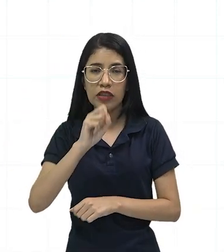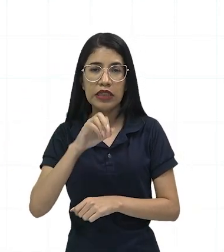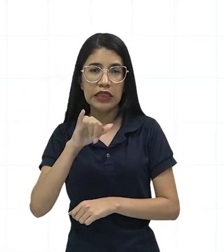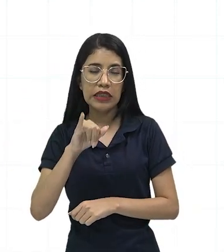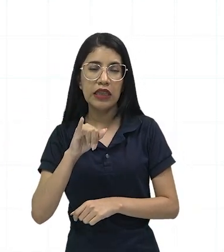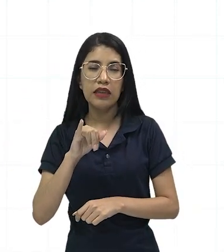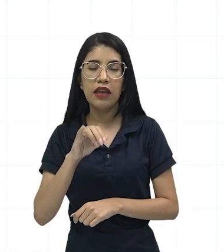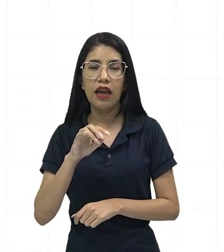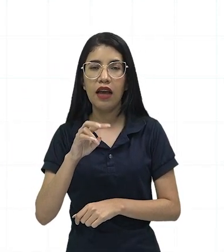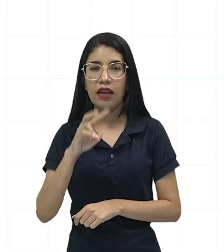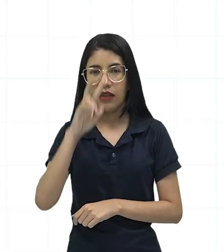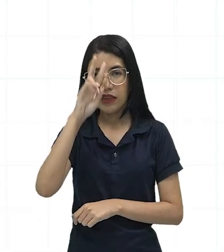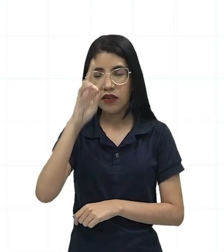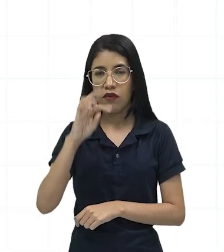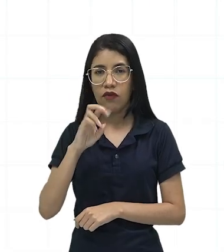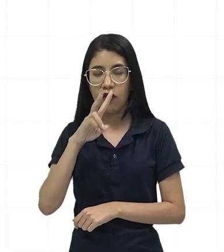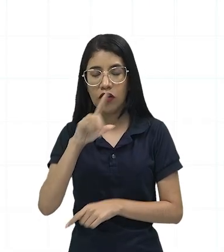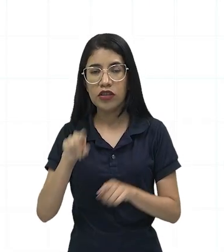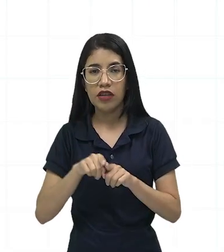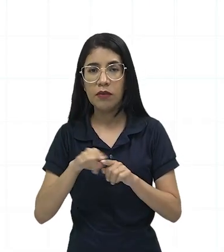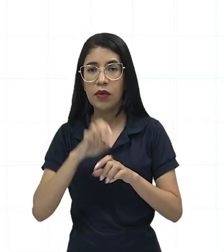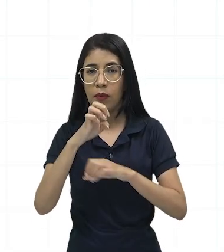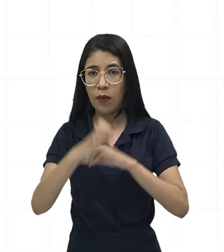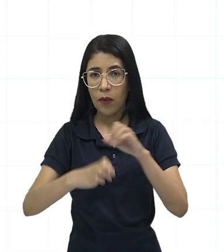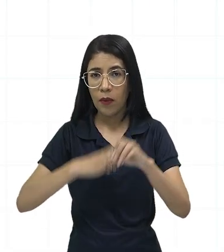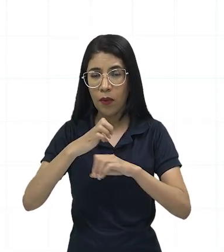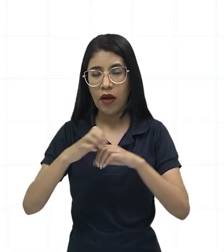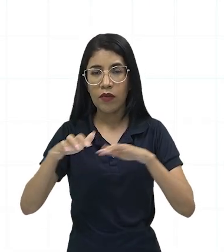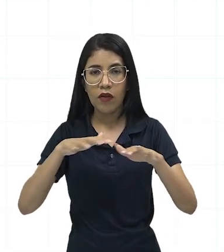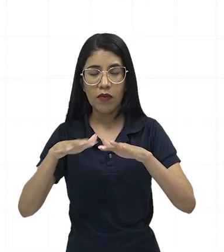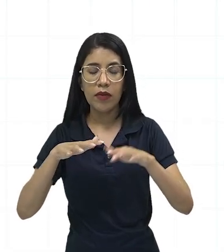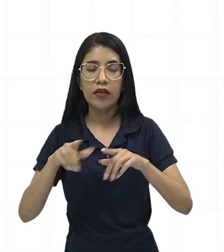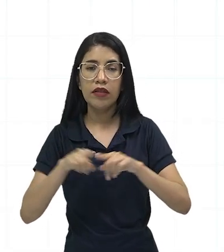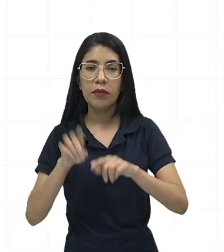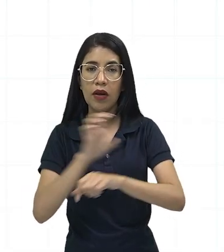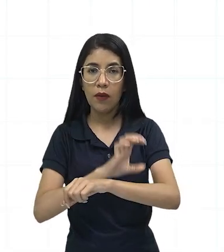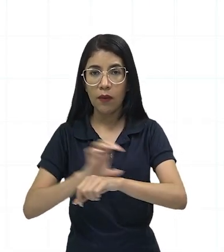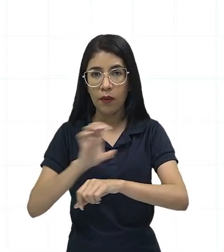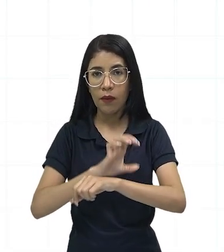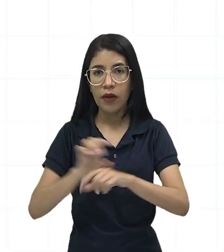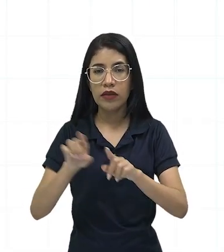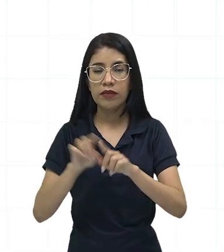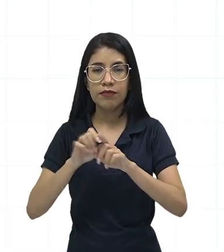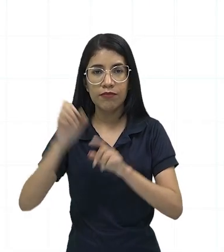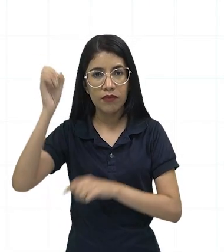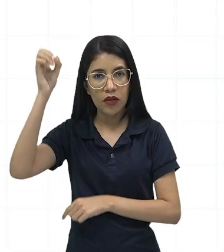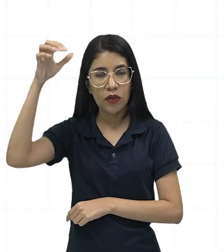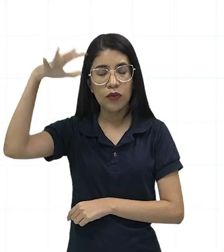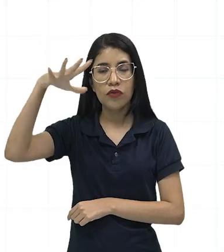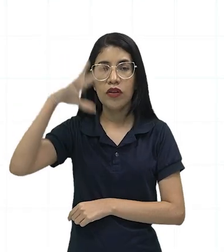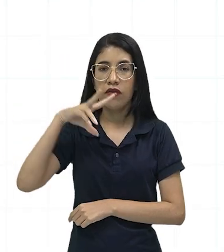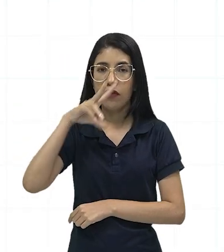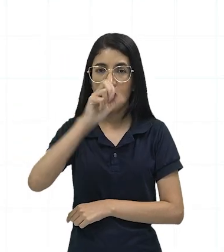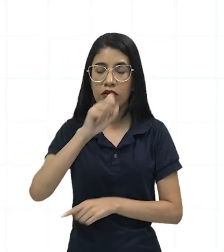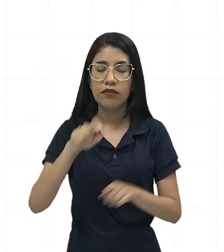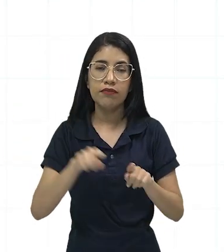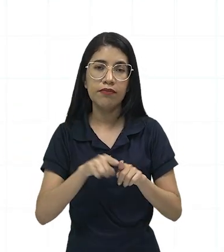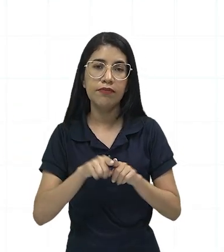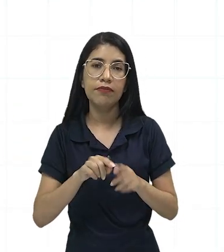tensão, mais rápido os elétrons vão se movimentar, maior vai ser a corrente, maior vai ser a iluminação. Por sua vez,